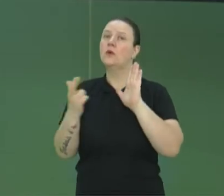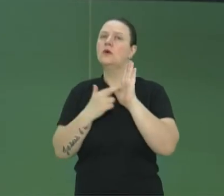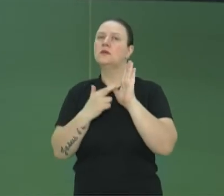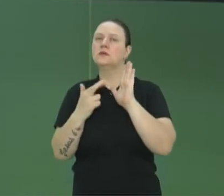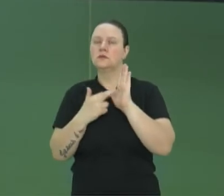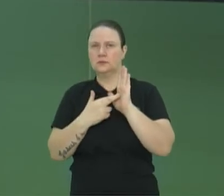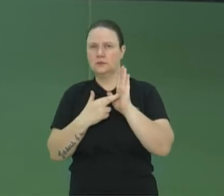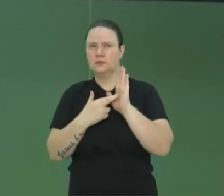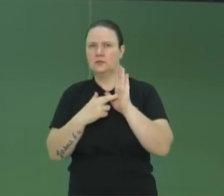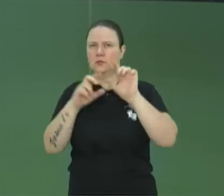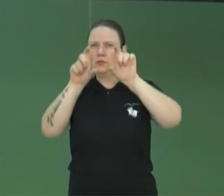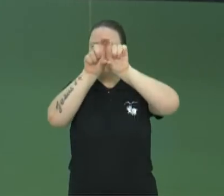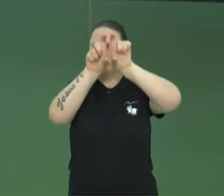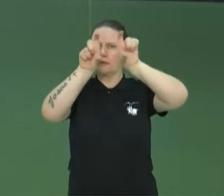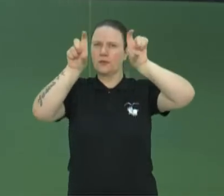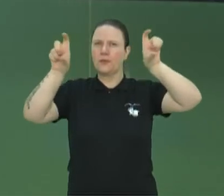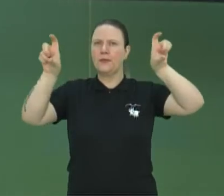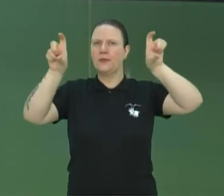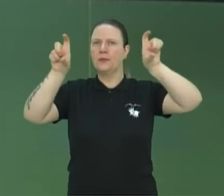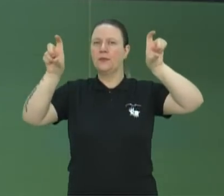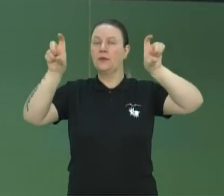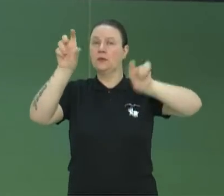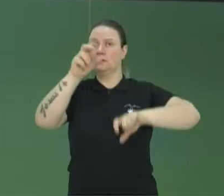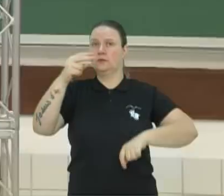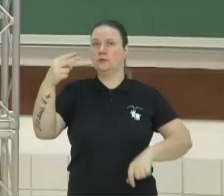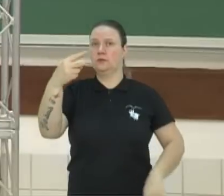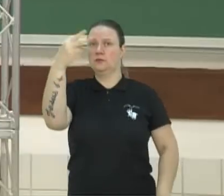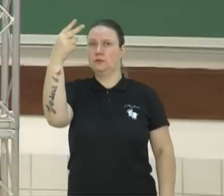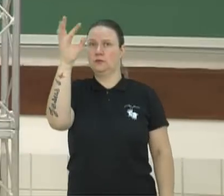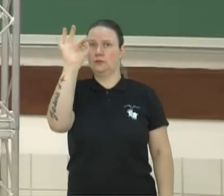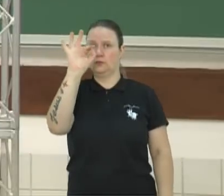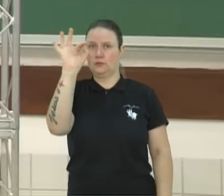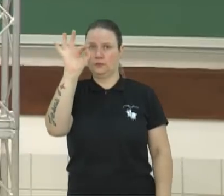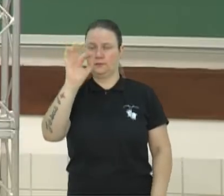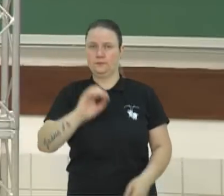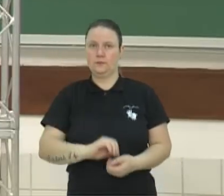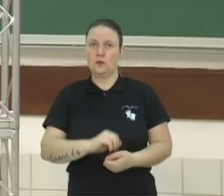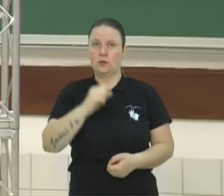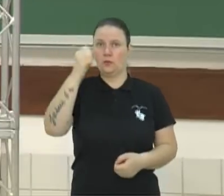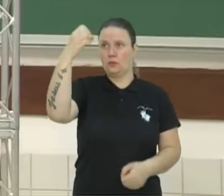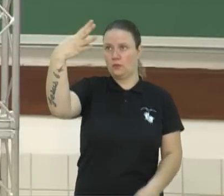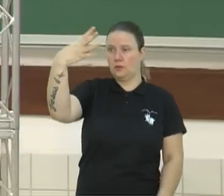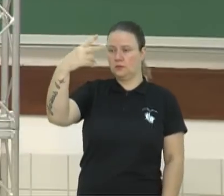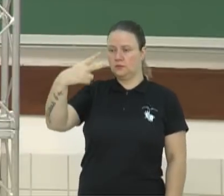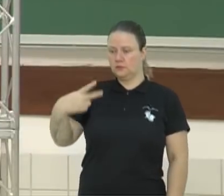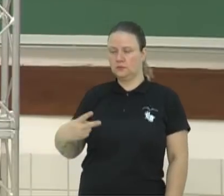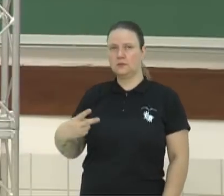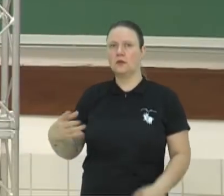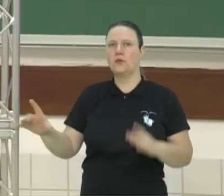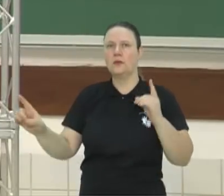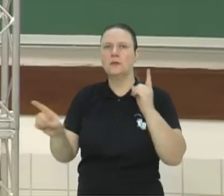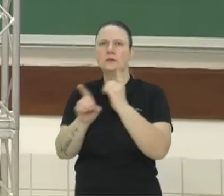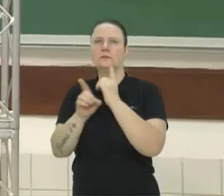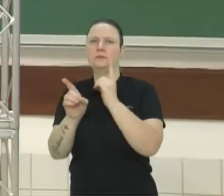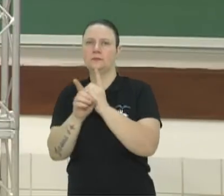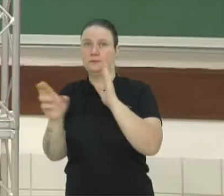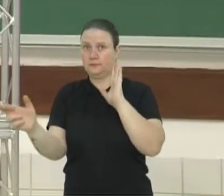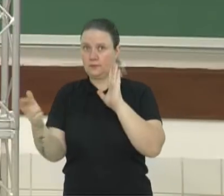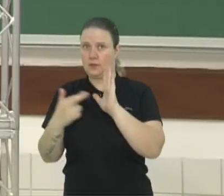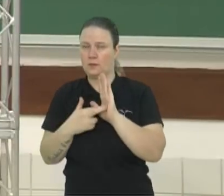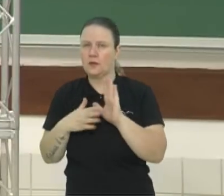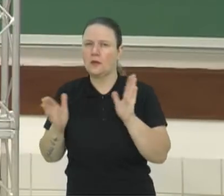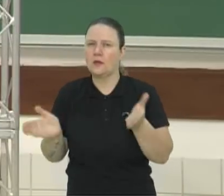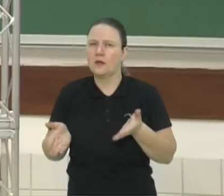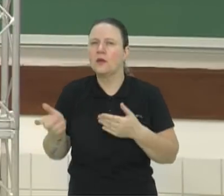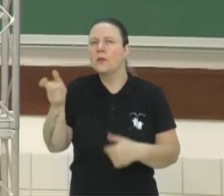minha equação de segundo grau, 4 e 2, né? Então, chegamos ali na solução através da fórmula de Bhaskara. Agora, a gente vai